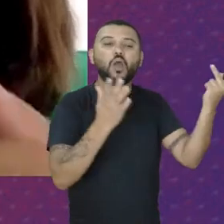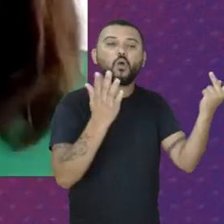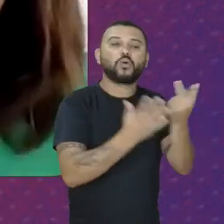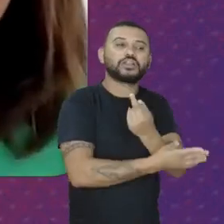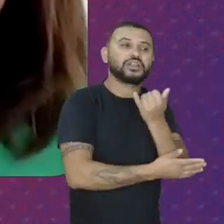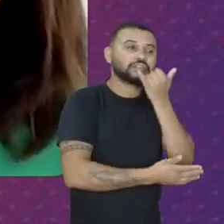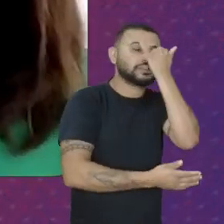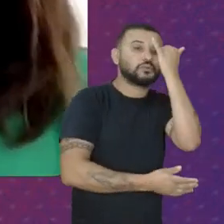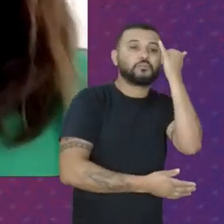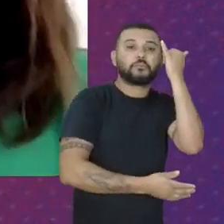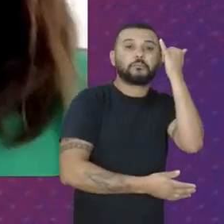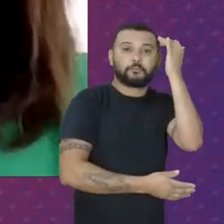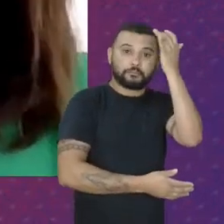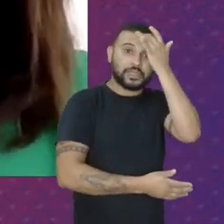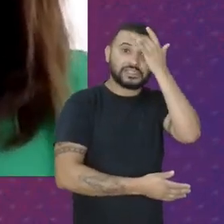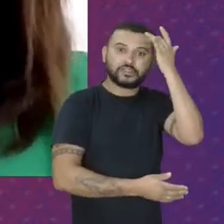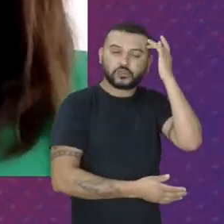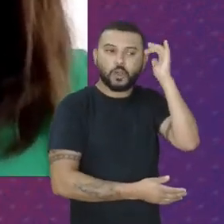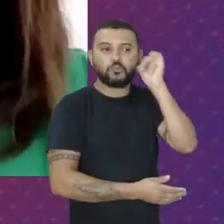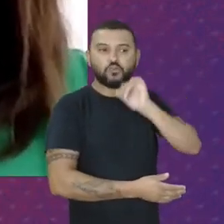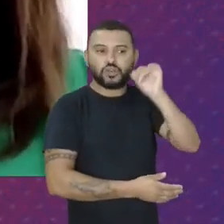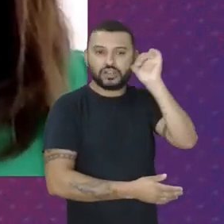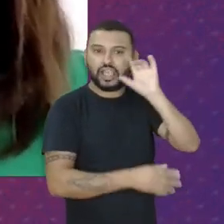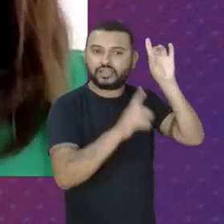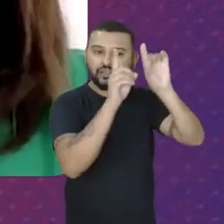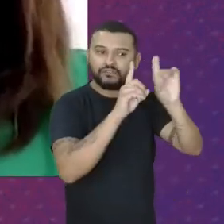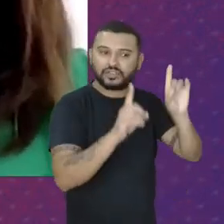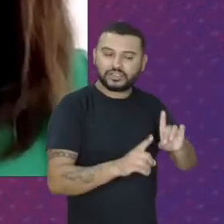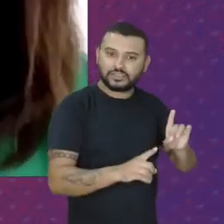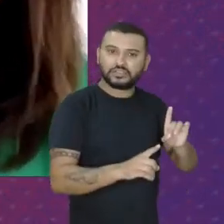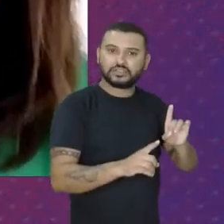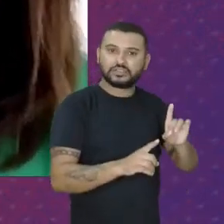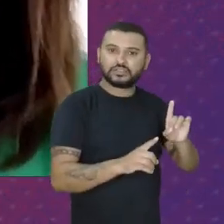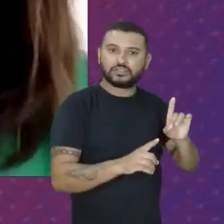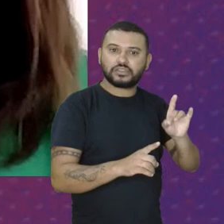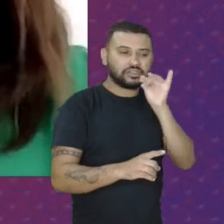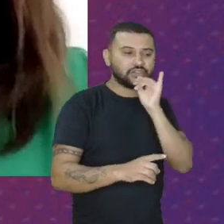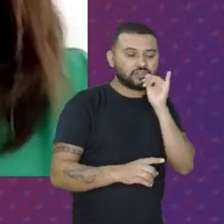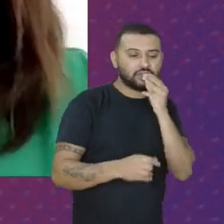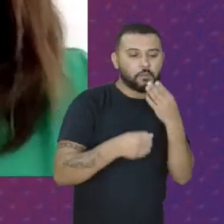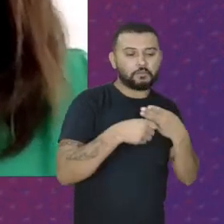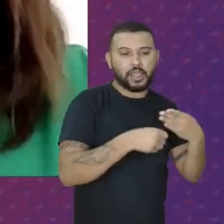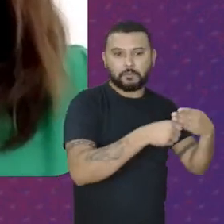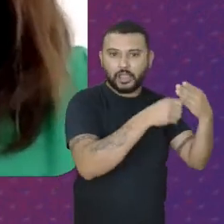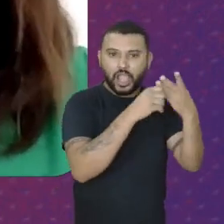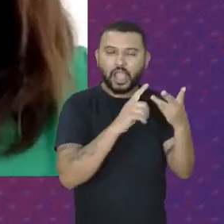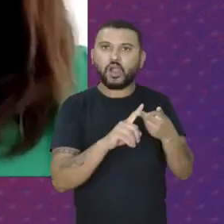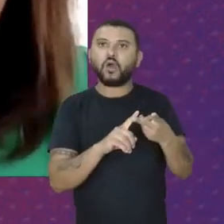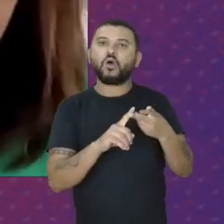se expressa nas mulheres com deficiência que estão nos bairros, que